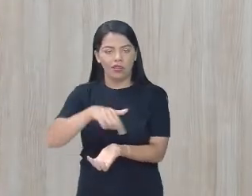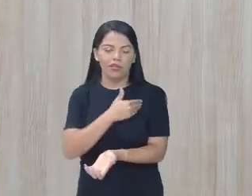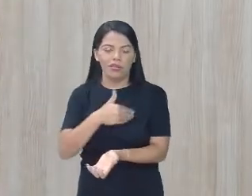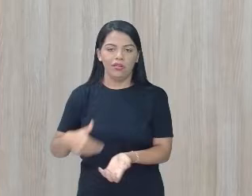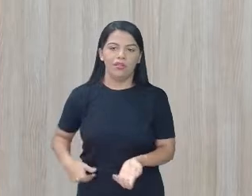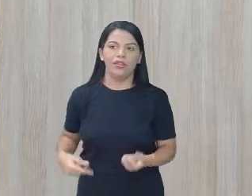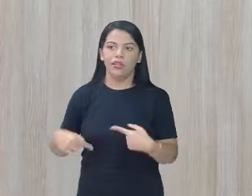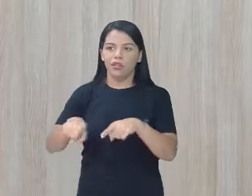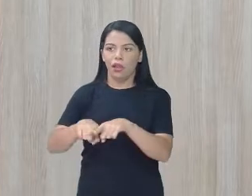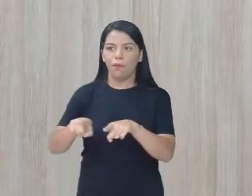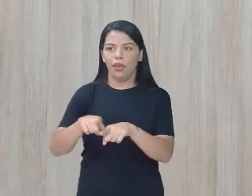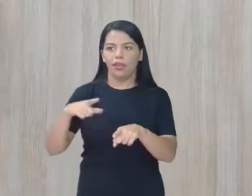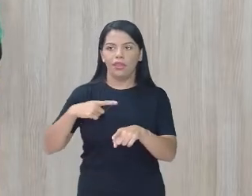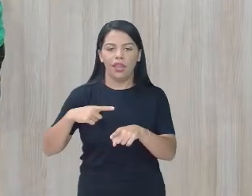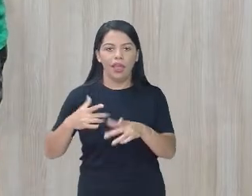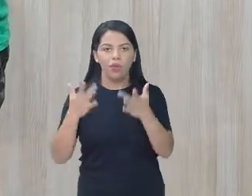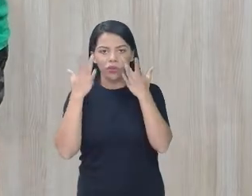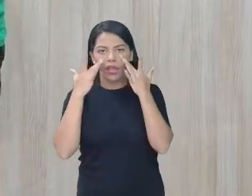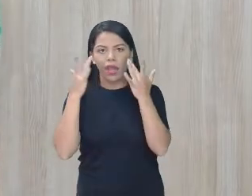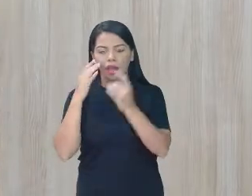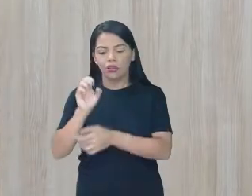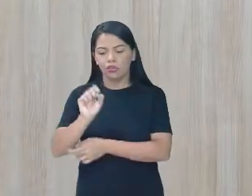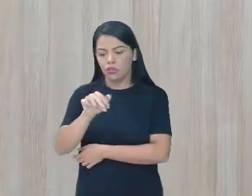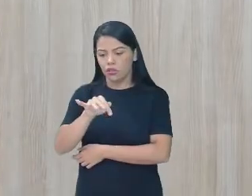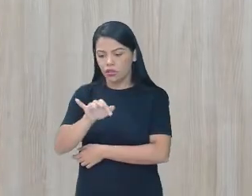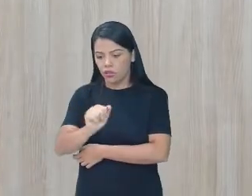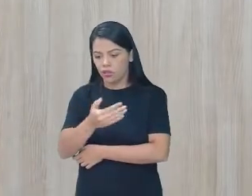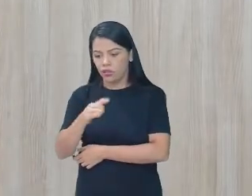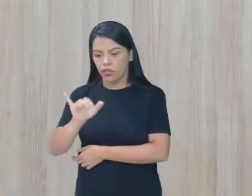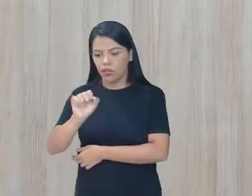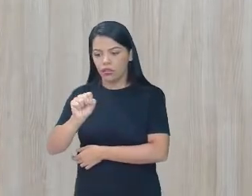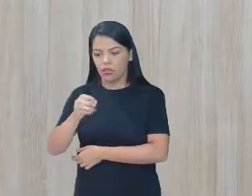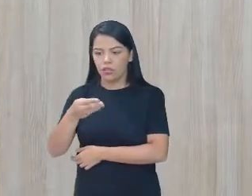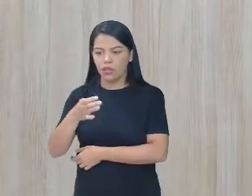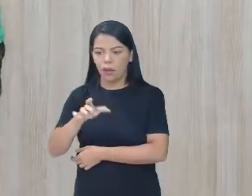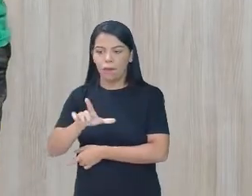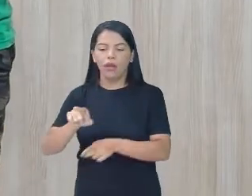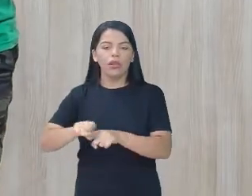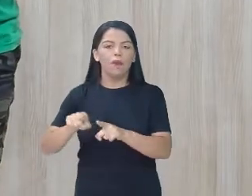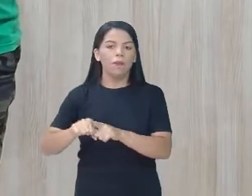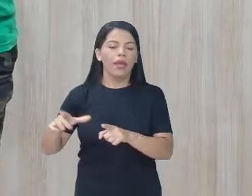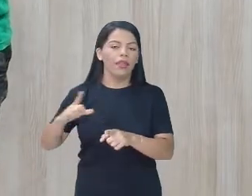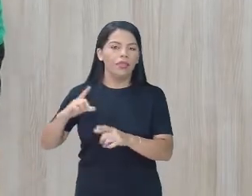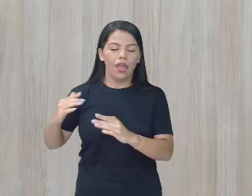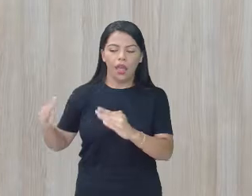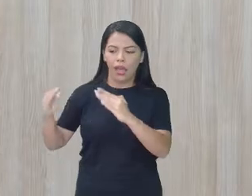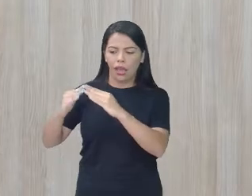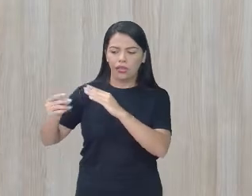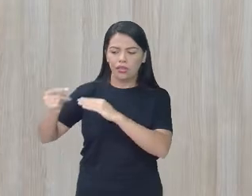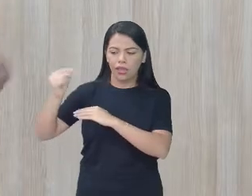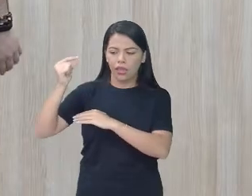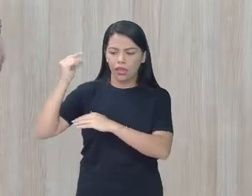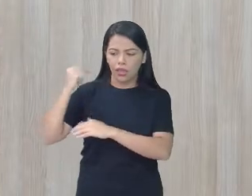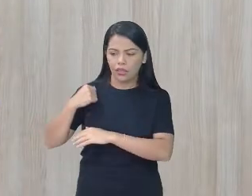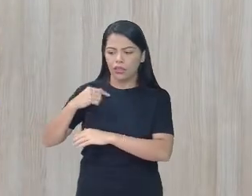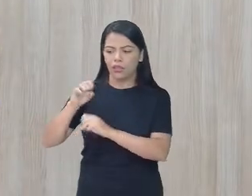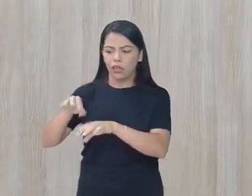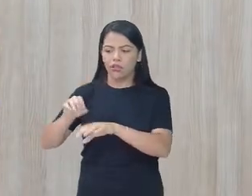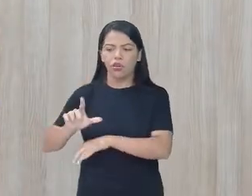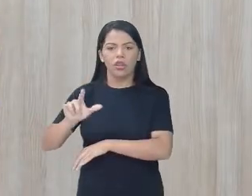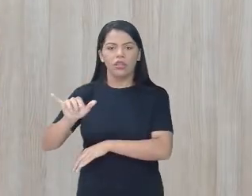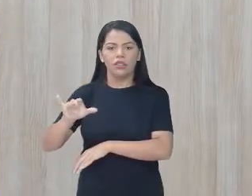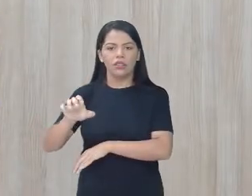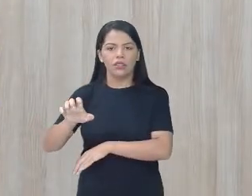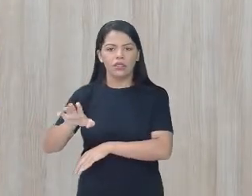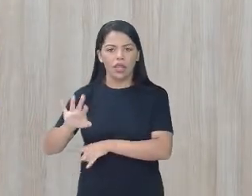tem também o prédio do antigo Liceu de Artes e Ofícios, né, a escola, né, o Liceu de Artes e Ofícios. Então, está